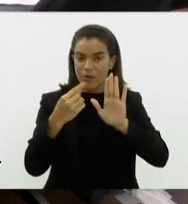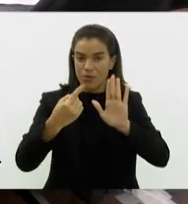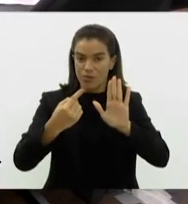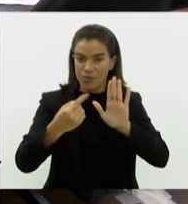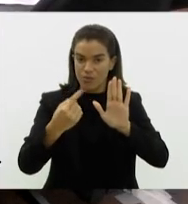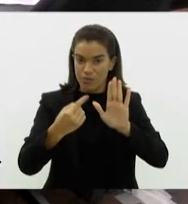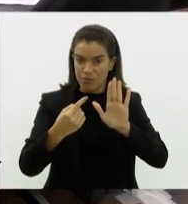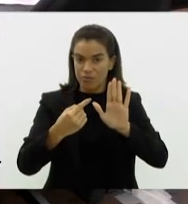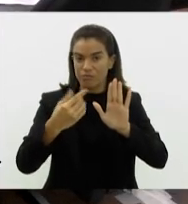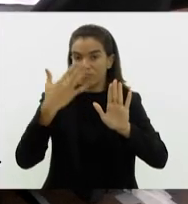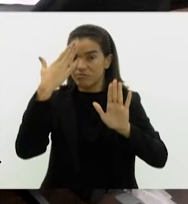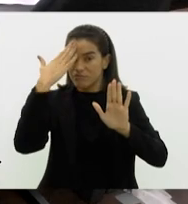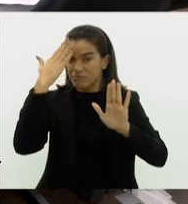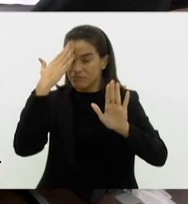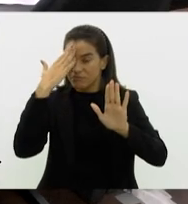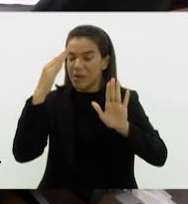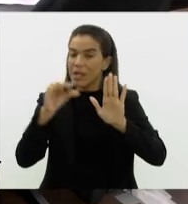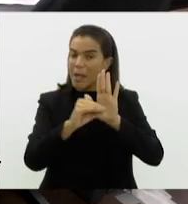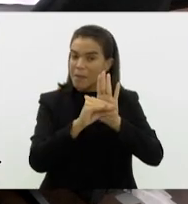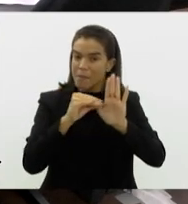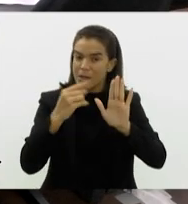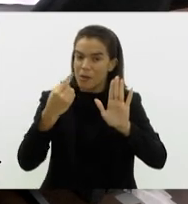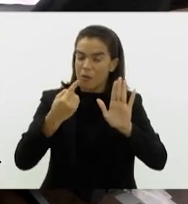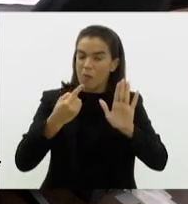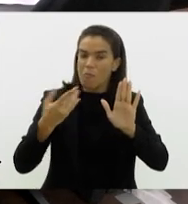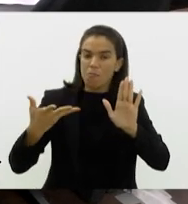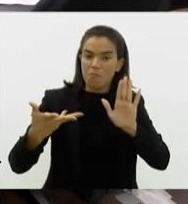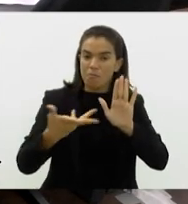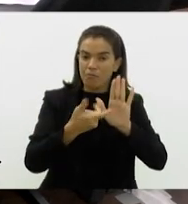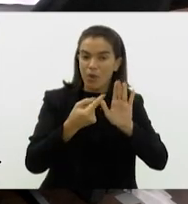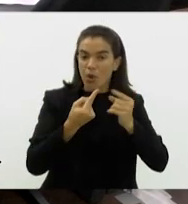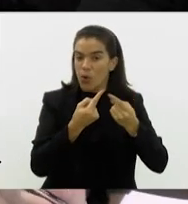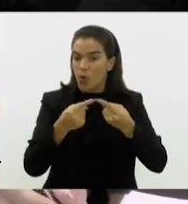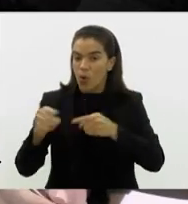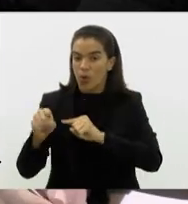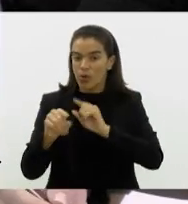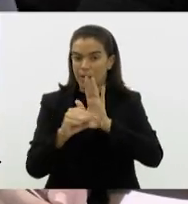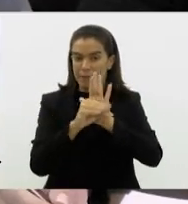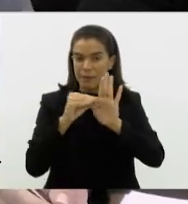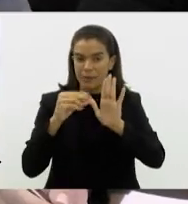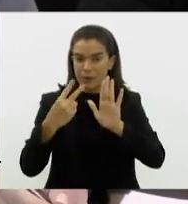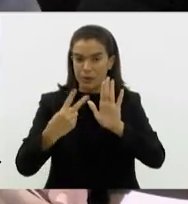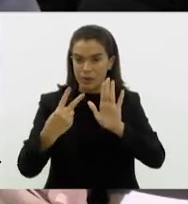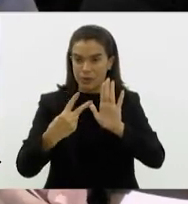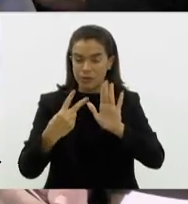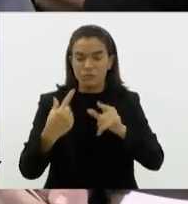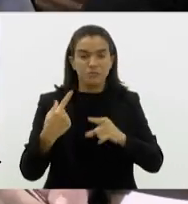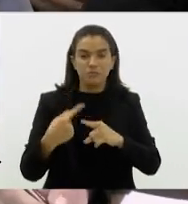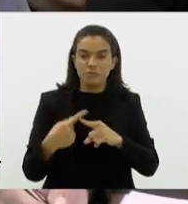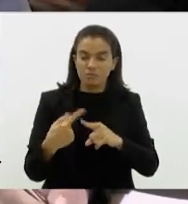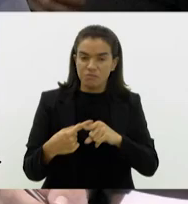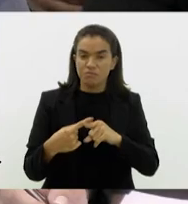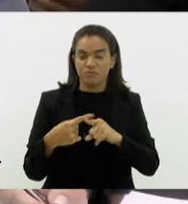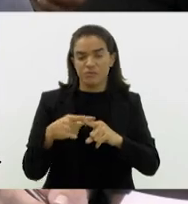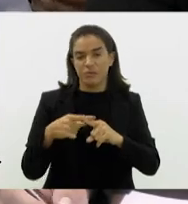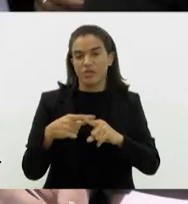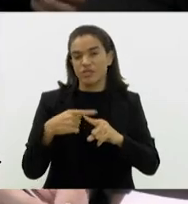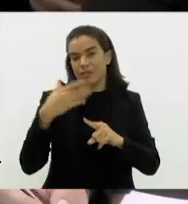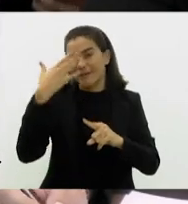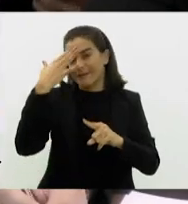que a emenda aprimora o projeto, e contrário à emenda número 2, porque a gente entende